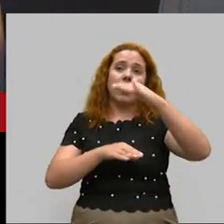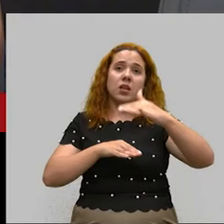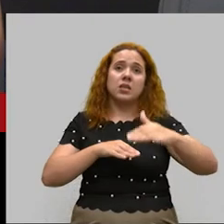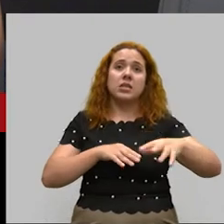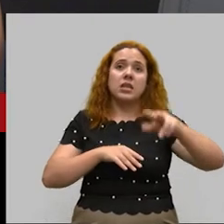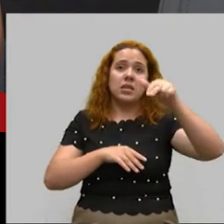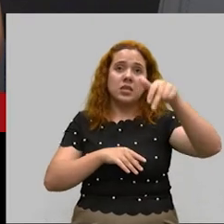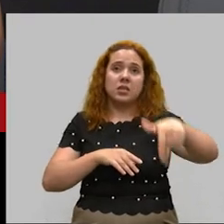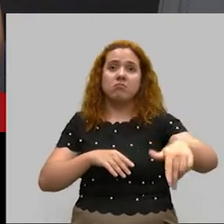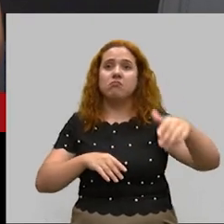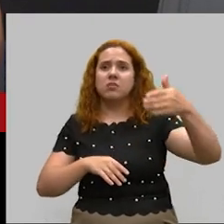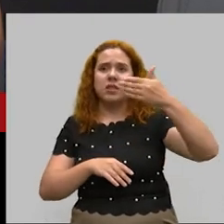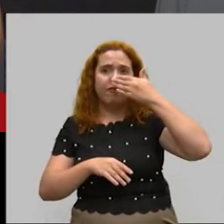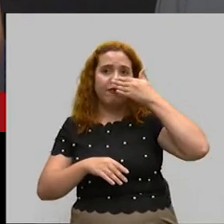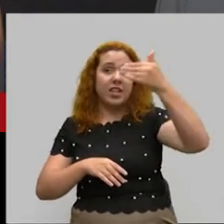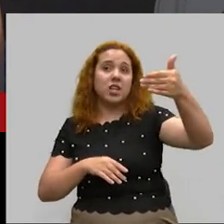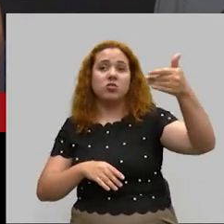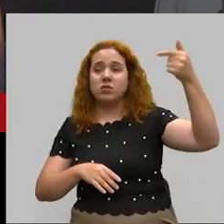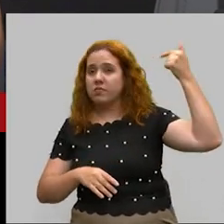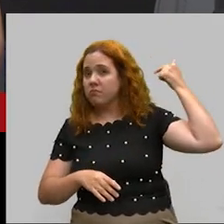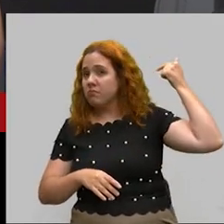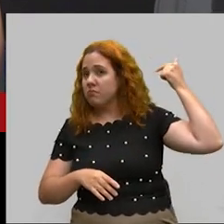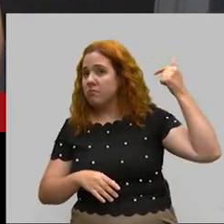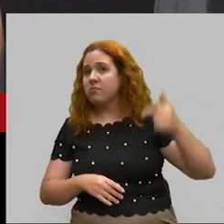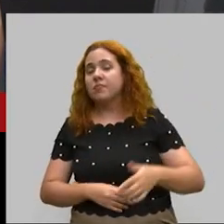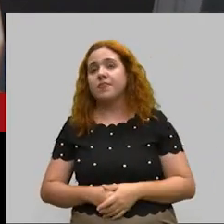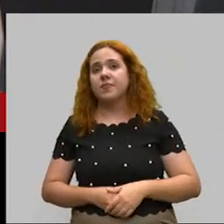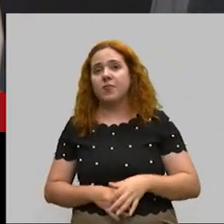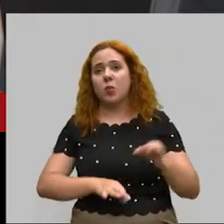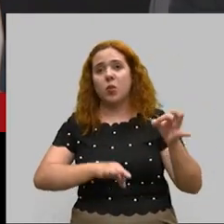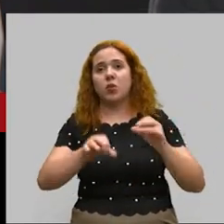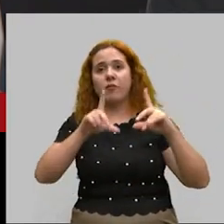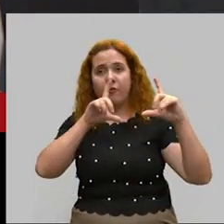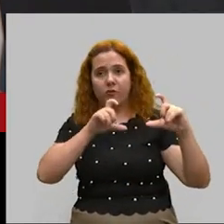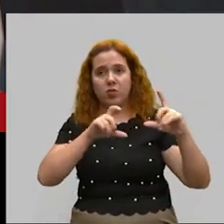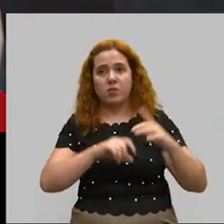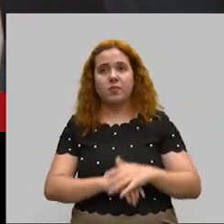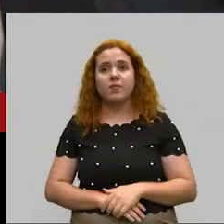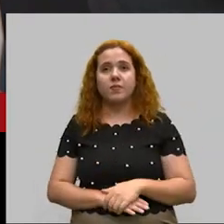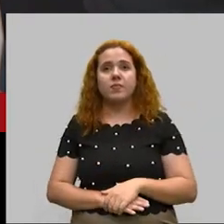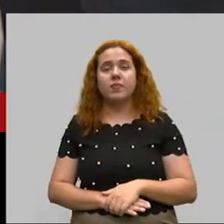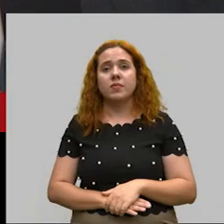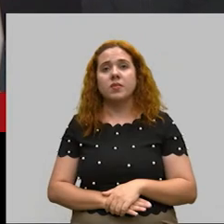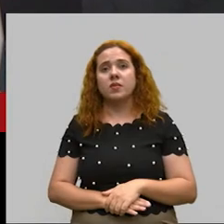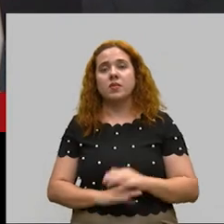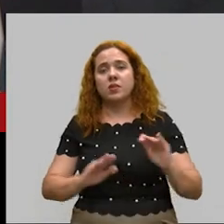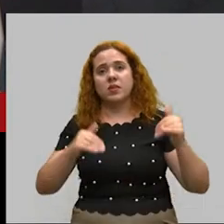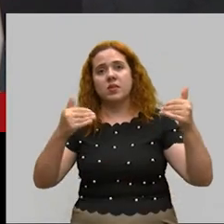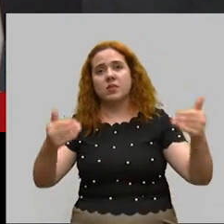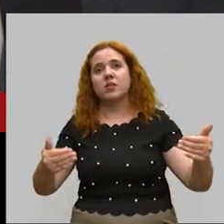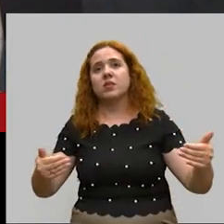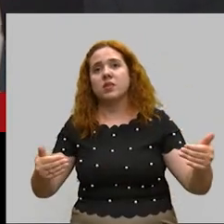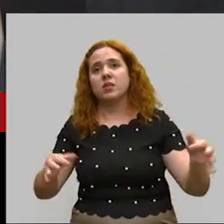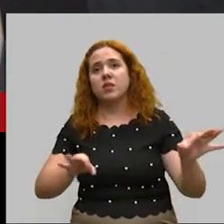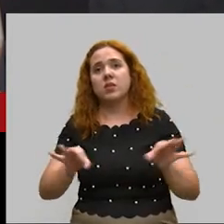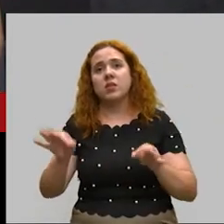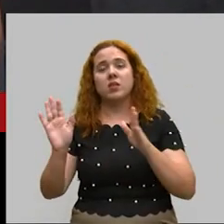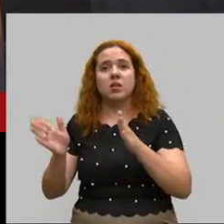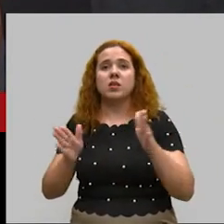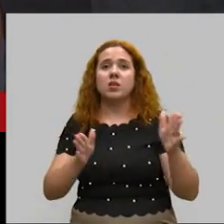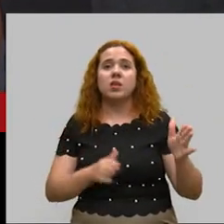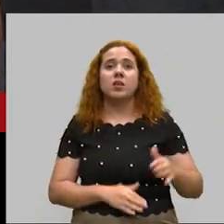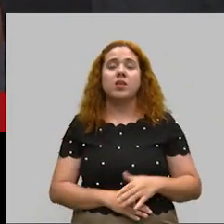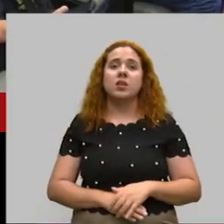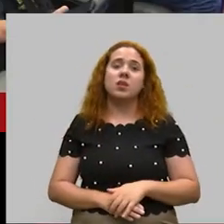aqui atrás e para organizar a nossa foto então queria pedir o pessoal da área externa que já quiser se organizando na